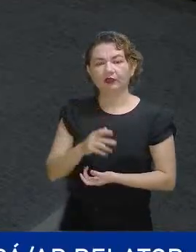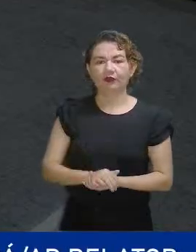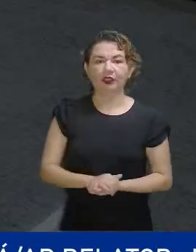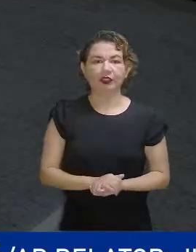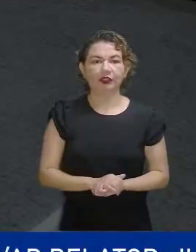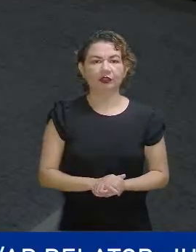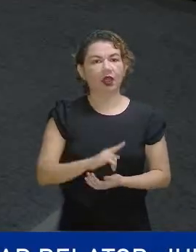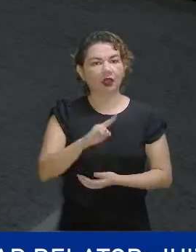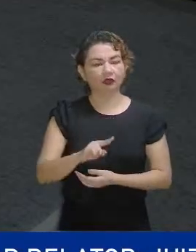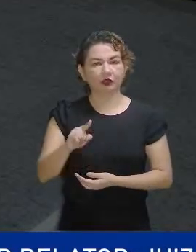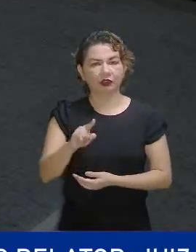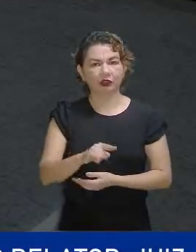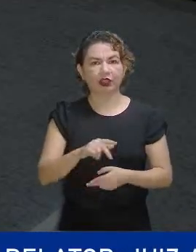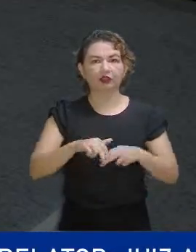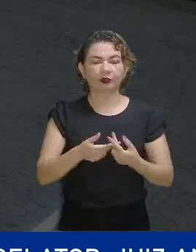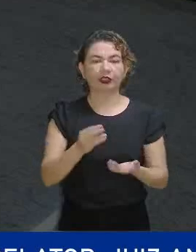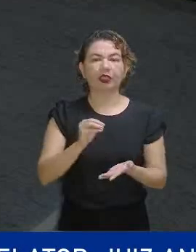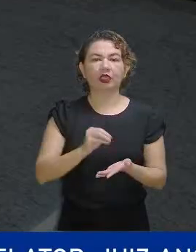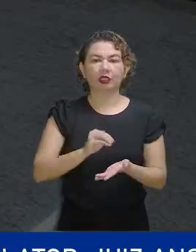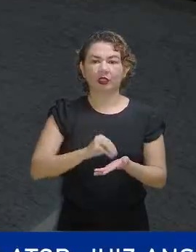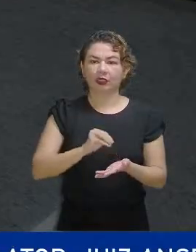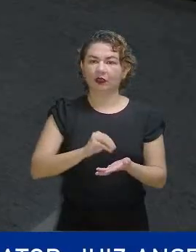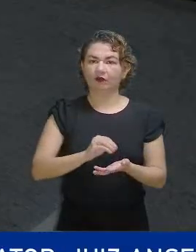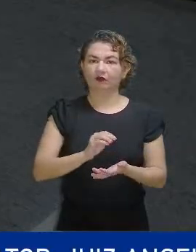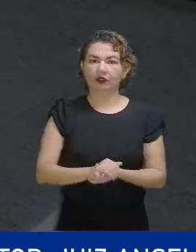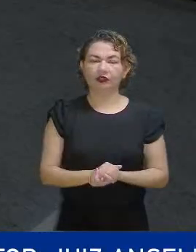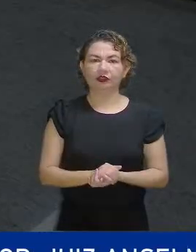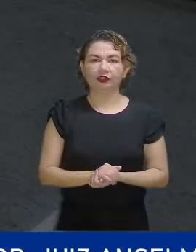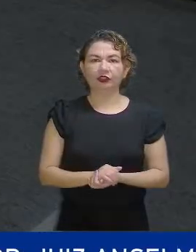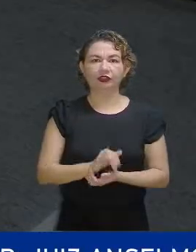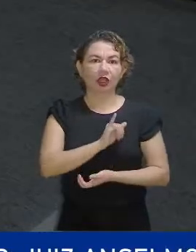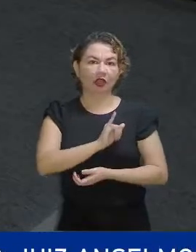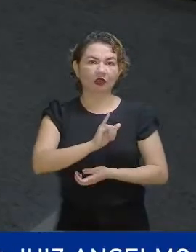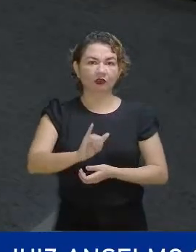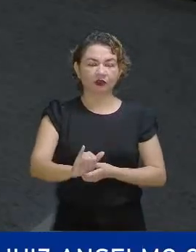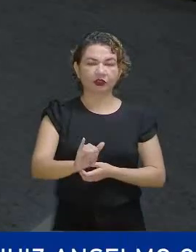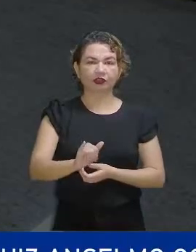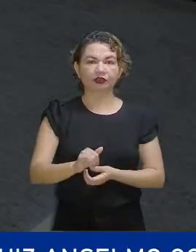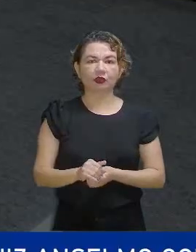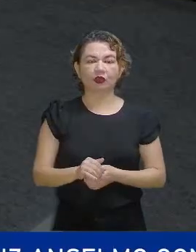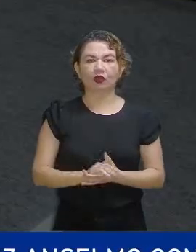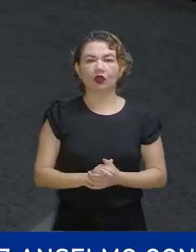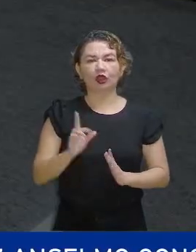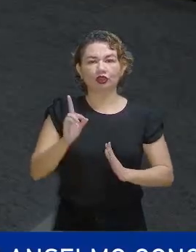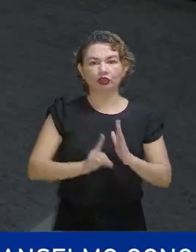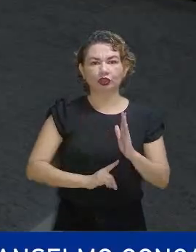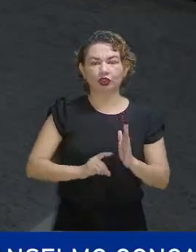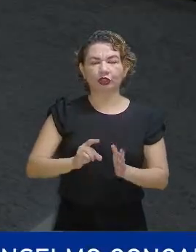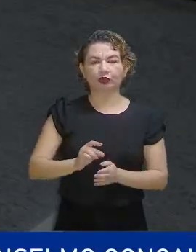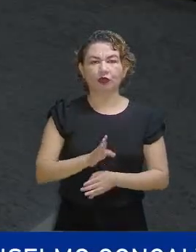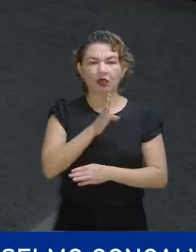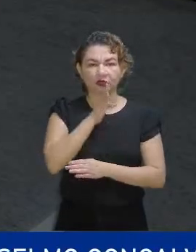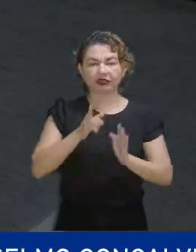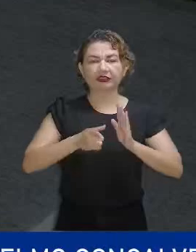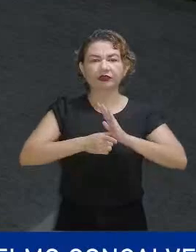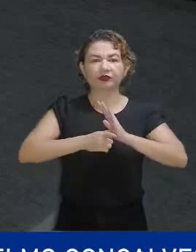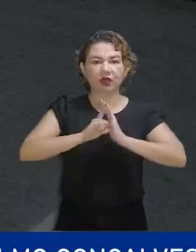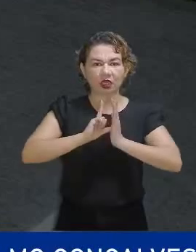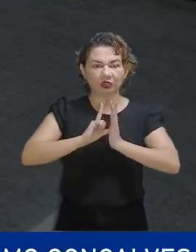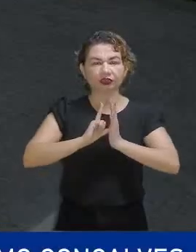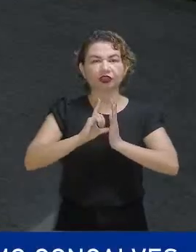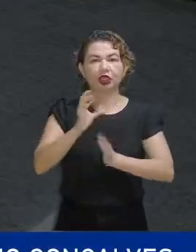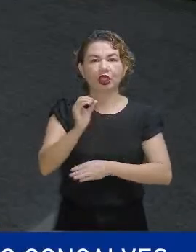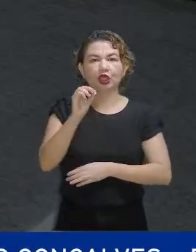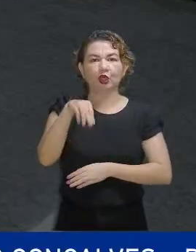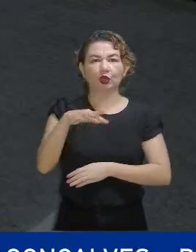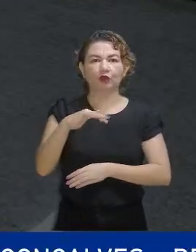de nulidade decorrente da ausência de advertência quanto ao direito ao silêncio antes da confissão do réu. No